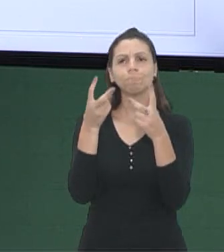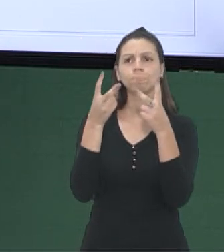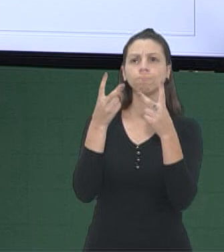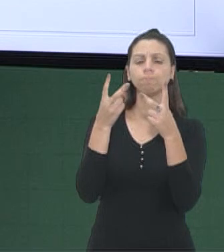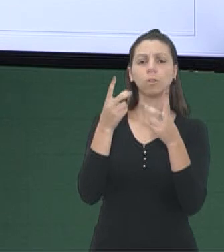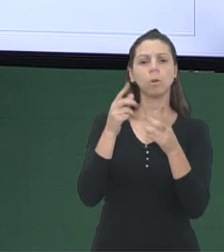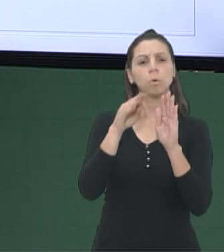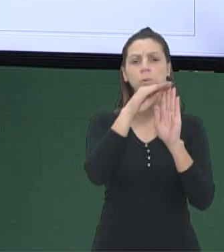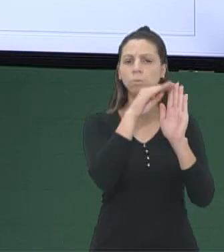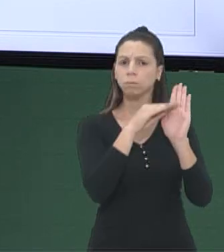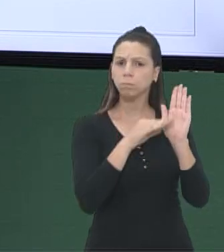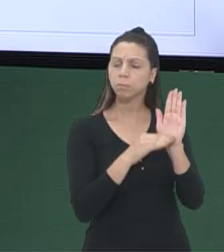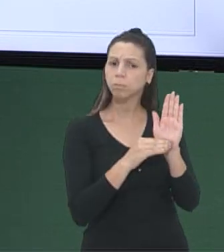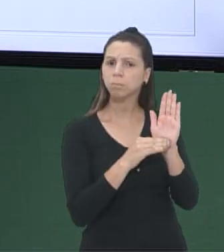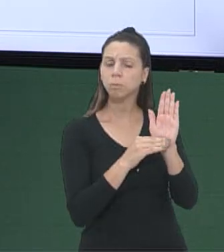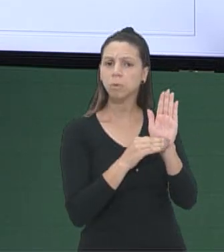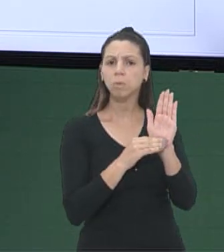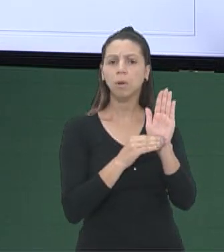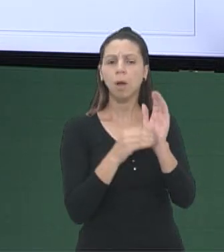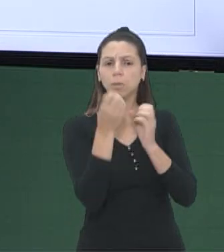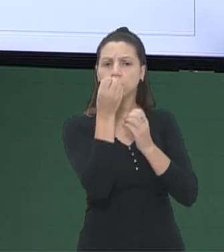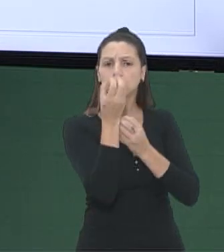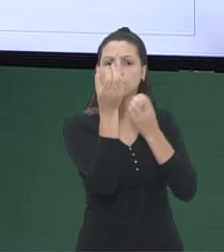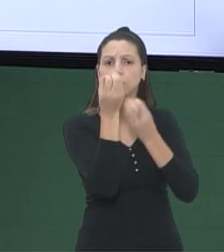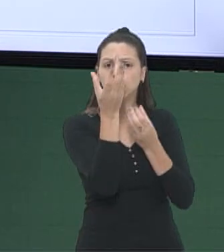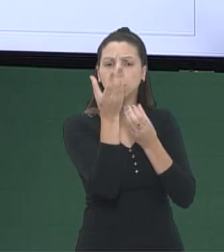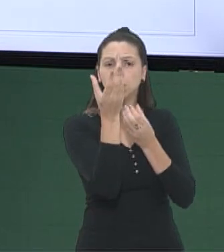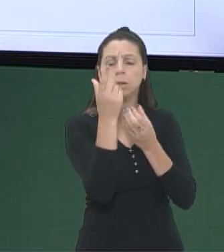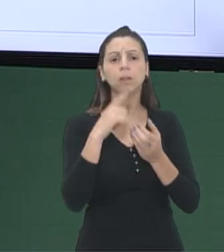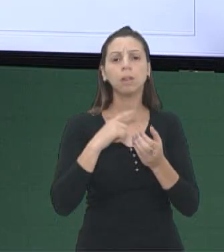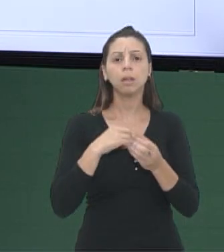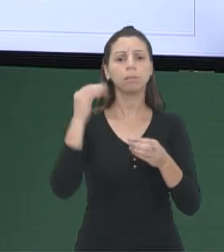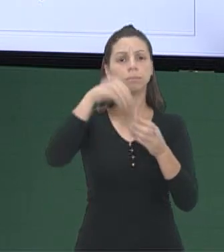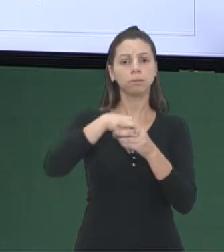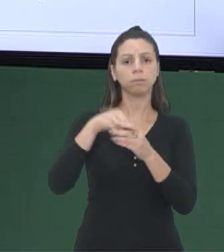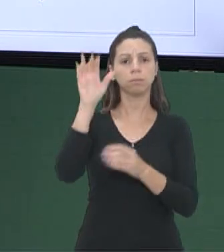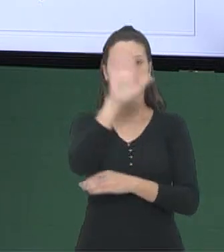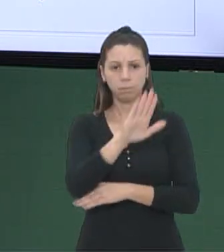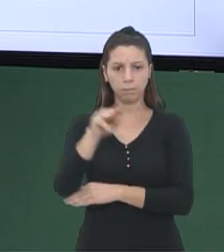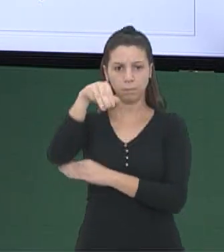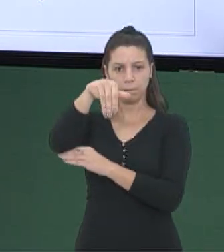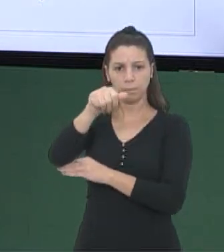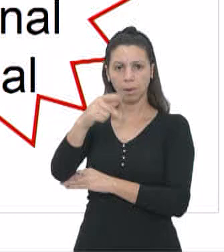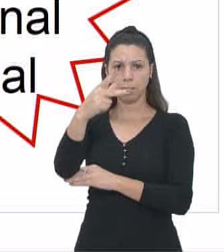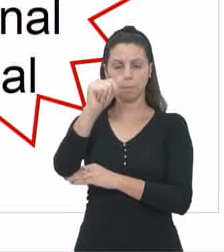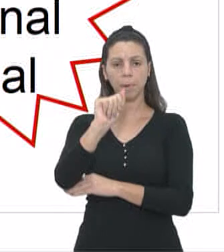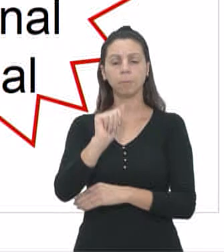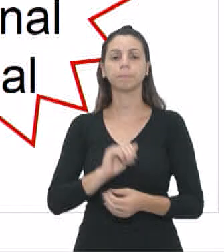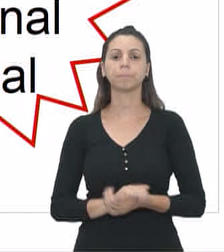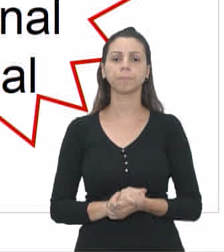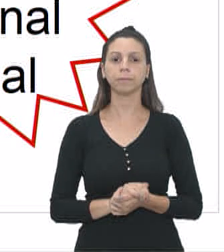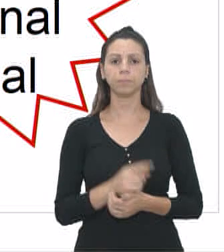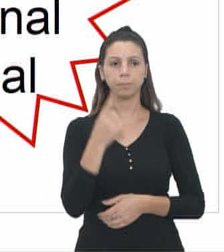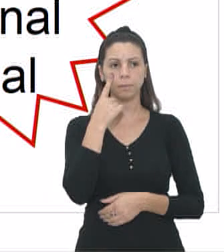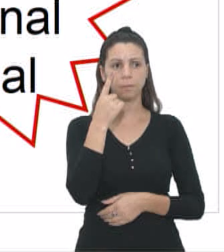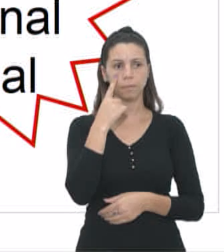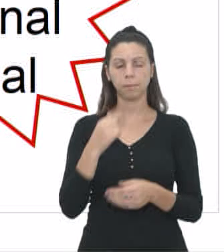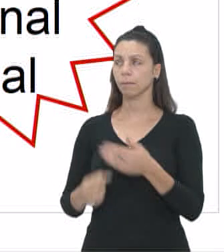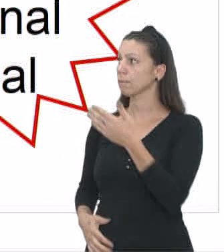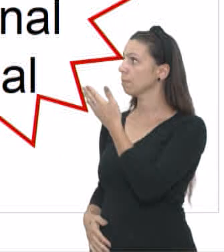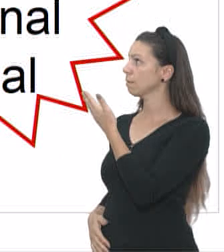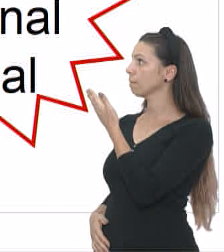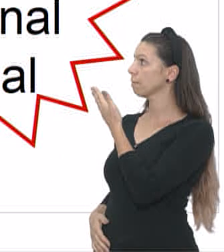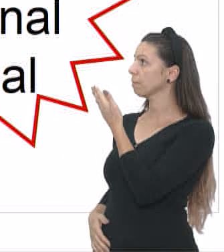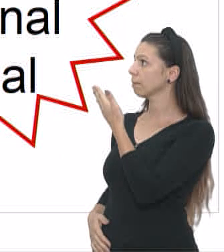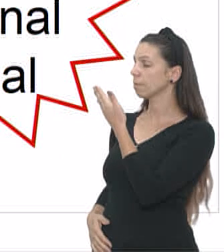são os elementos, quais são as informações, o que nós temos em um mapa? A partir disso, você já pode ver aqui na tela a